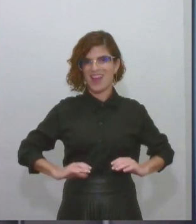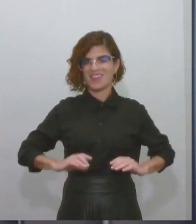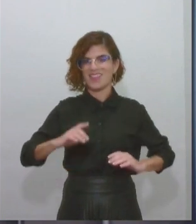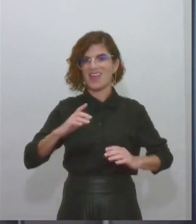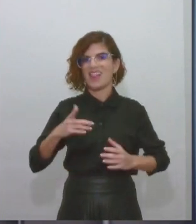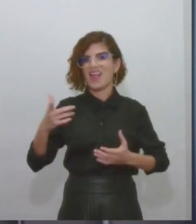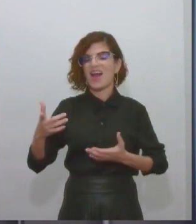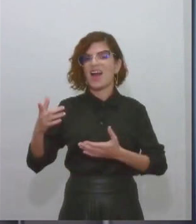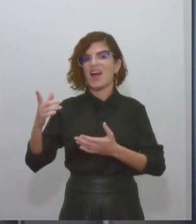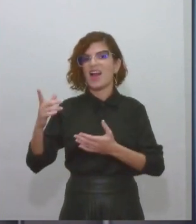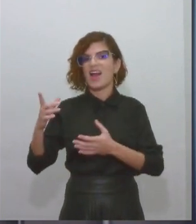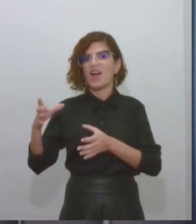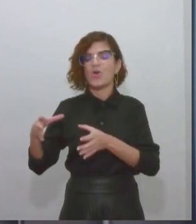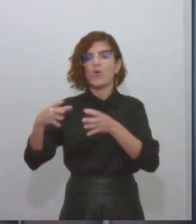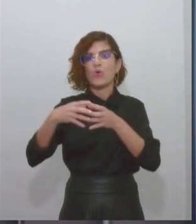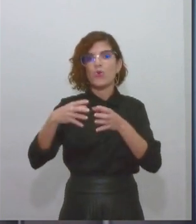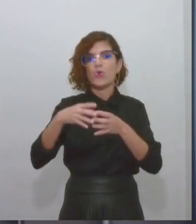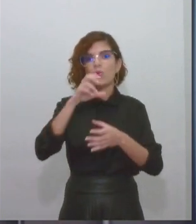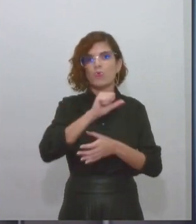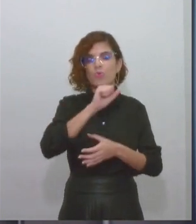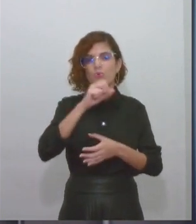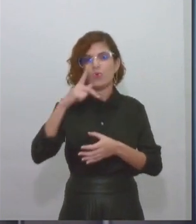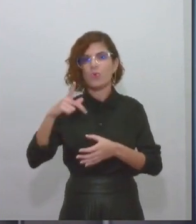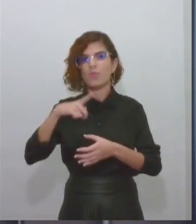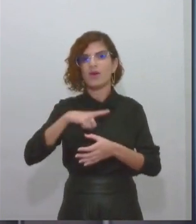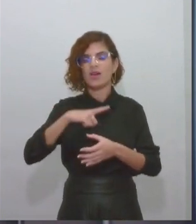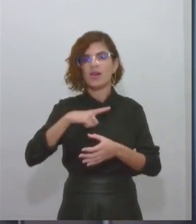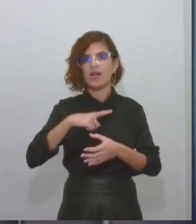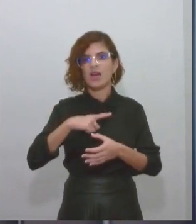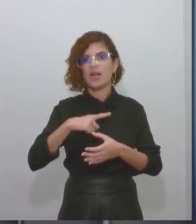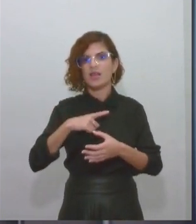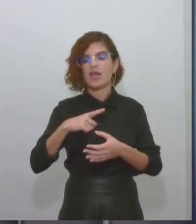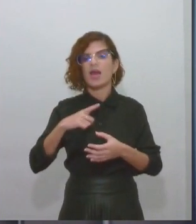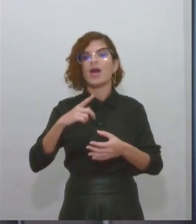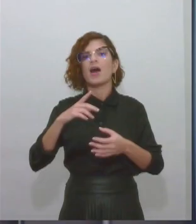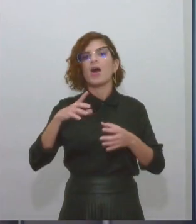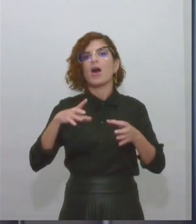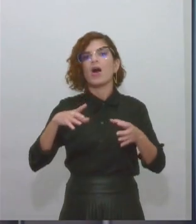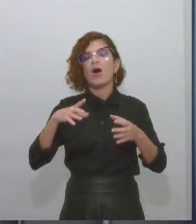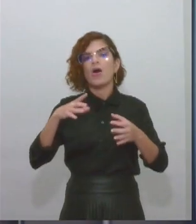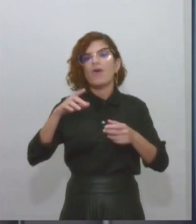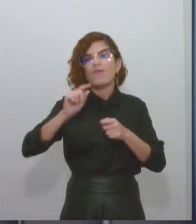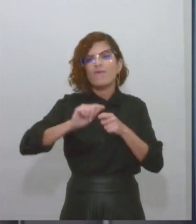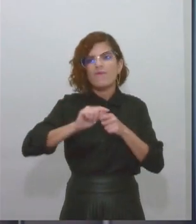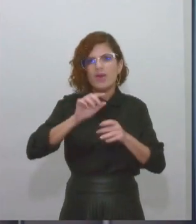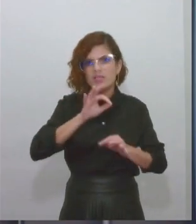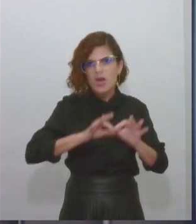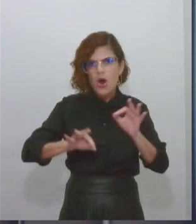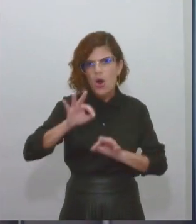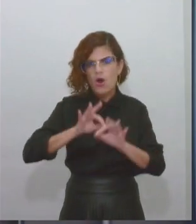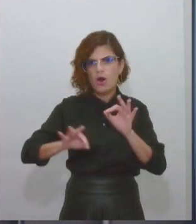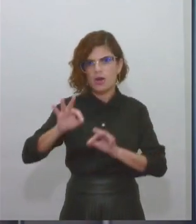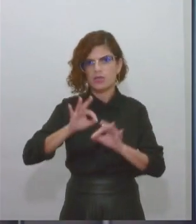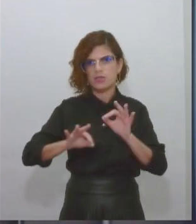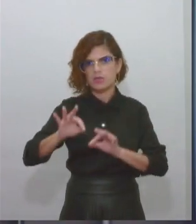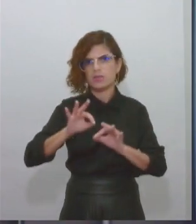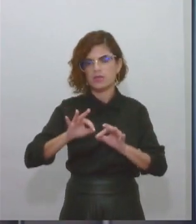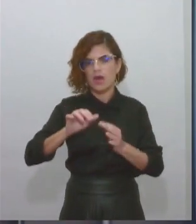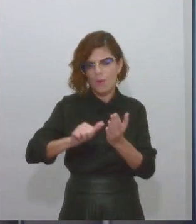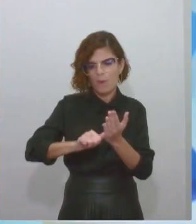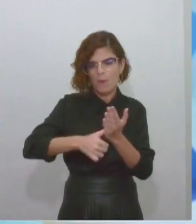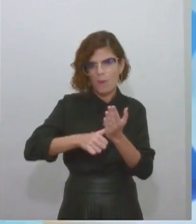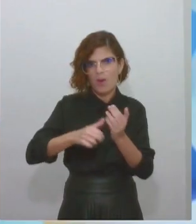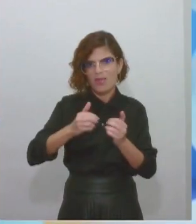unidade móvel para a emissão do documento, que será utilizado no atendimento às pessoas com